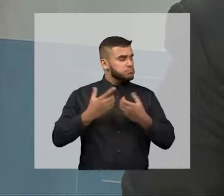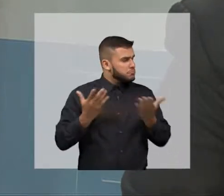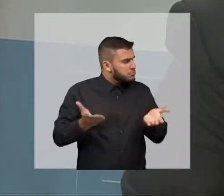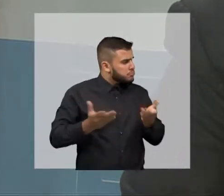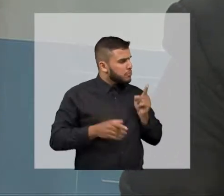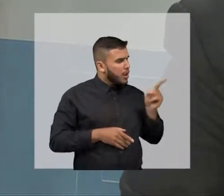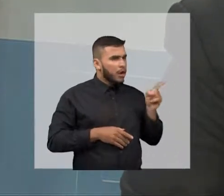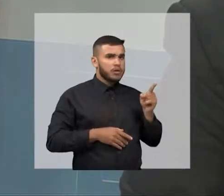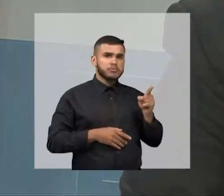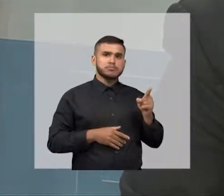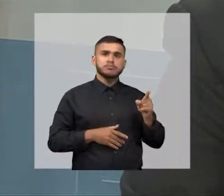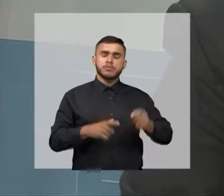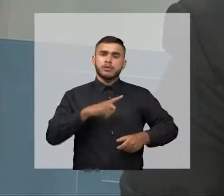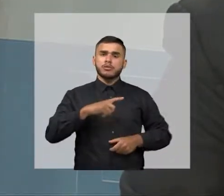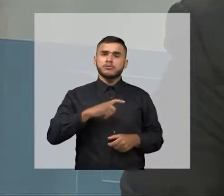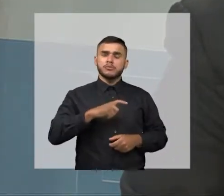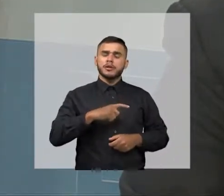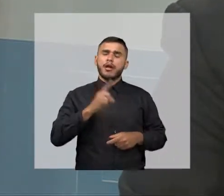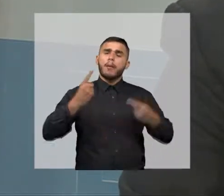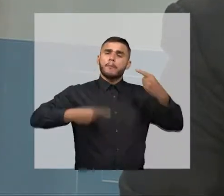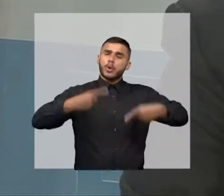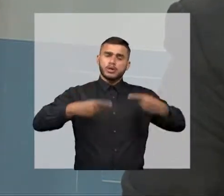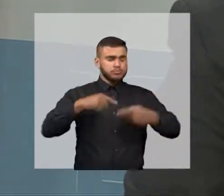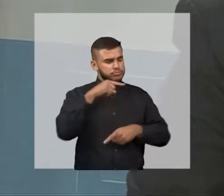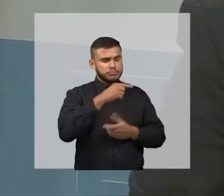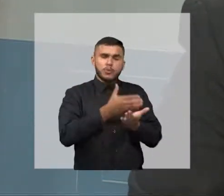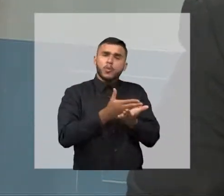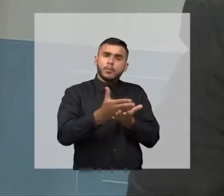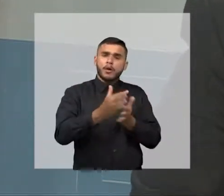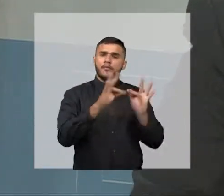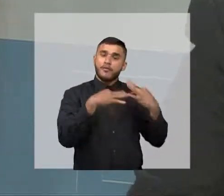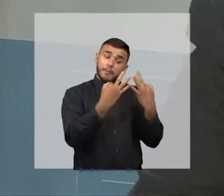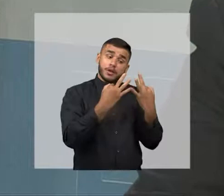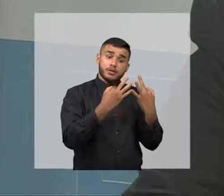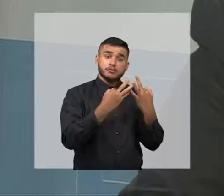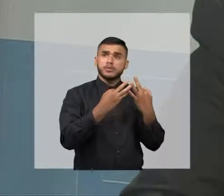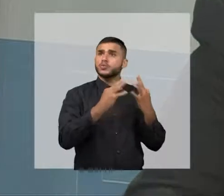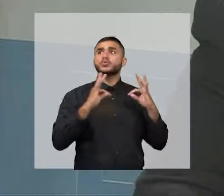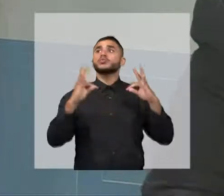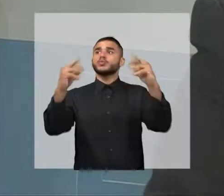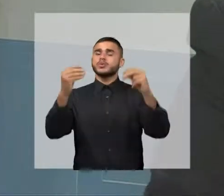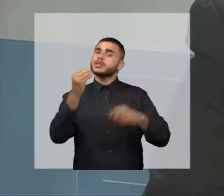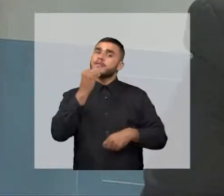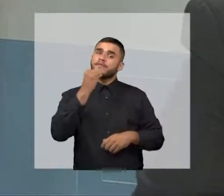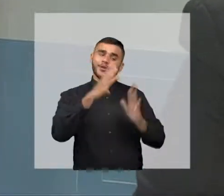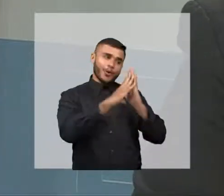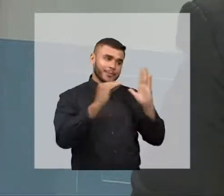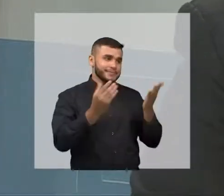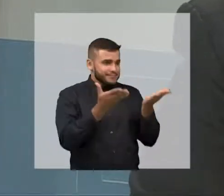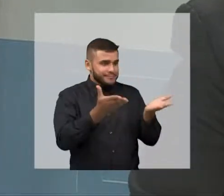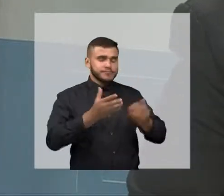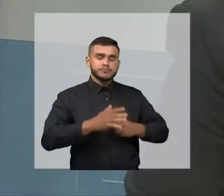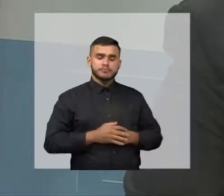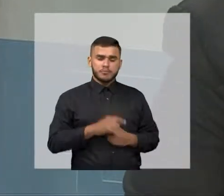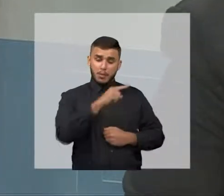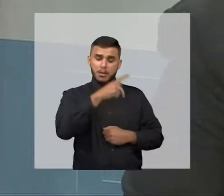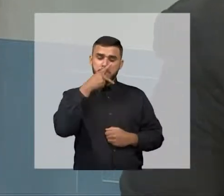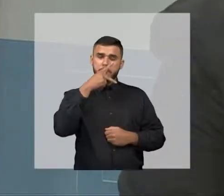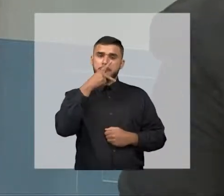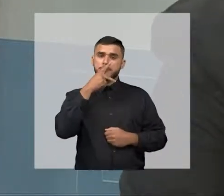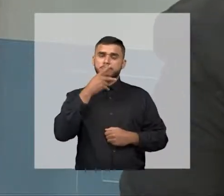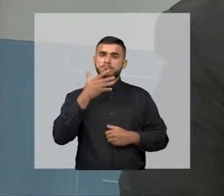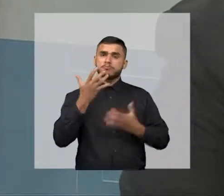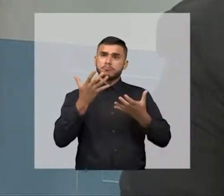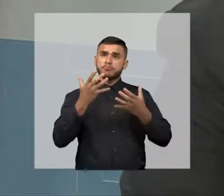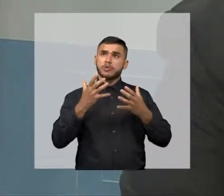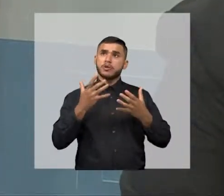político e todo cidadão deve ter esse viés político. Acho que é a obrigação do cidadão brasileiro ter, porque a política está na nossa vida, né? Mas a política partidária mesmo, a senhora veio